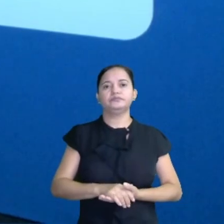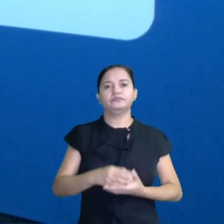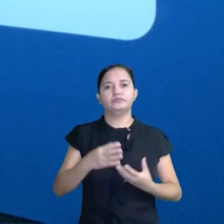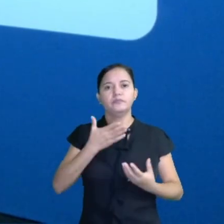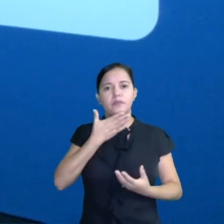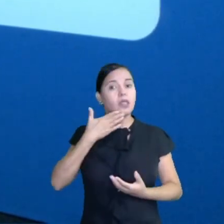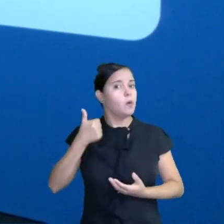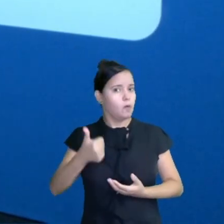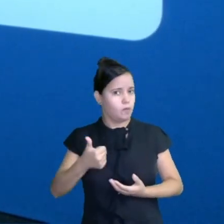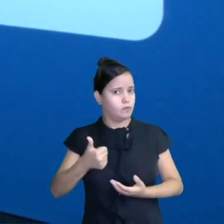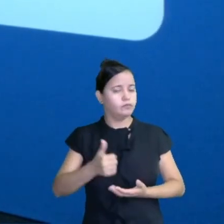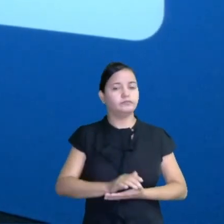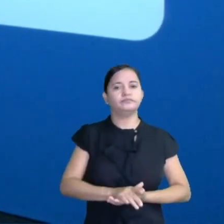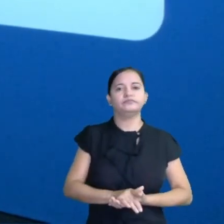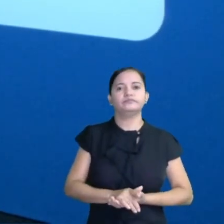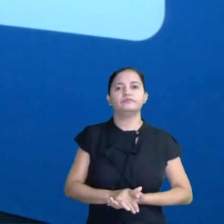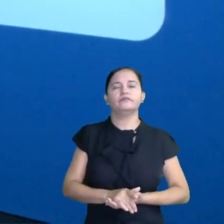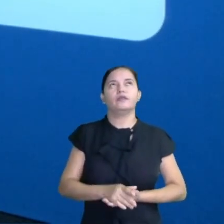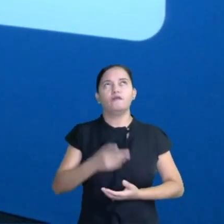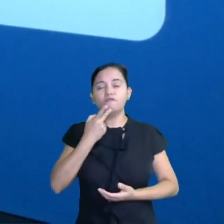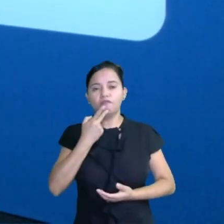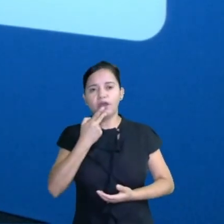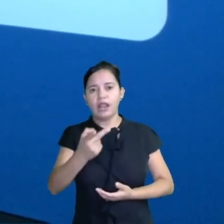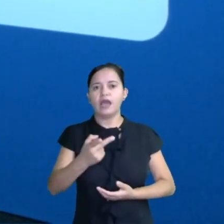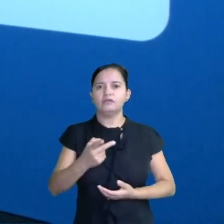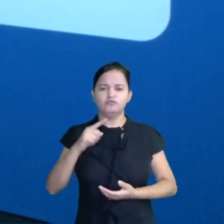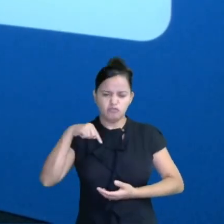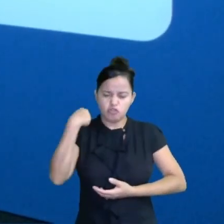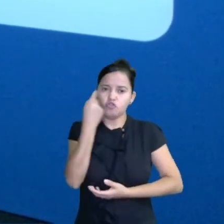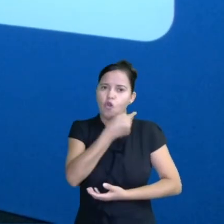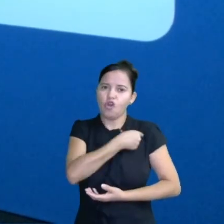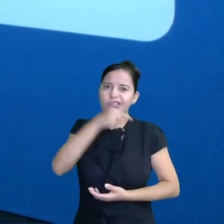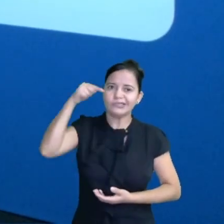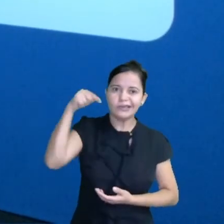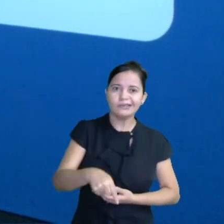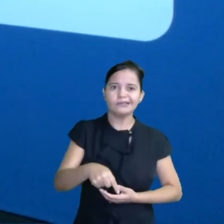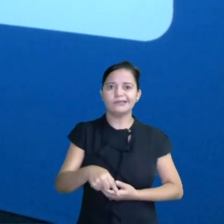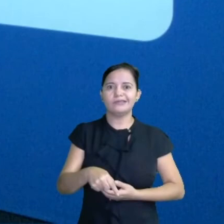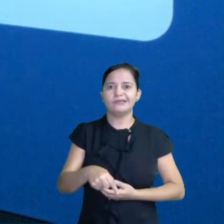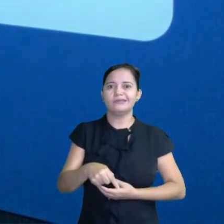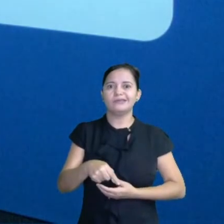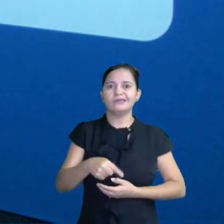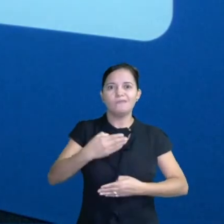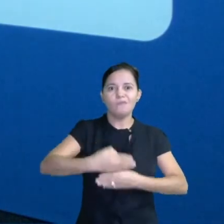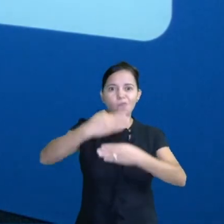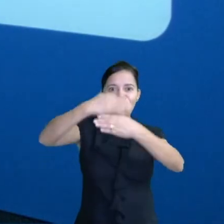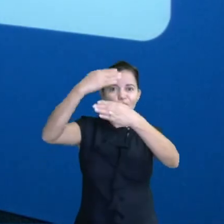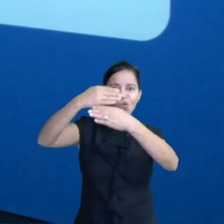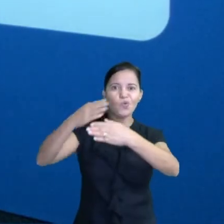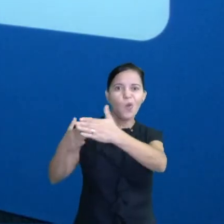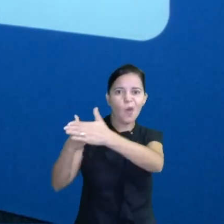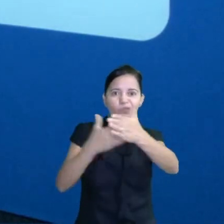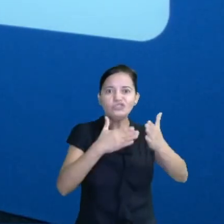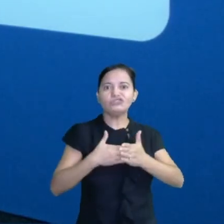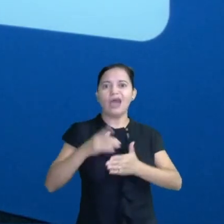muito melhor. E queria aqui deixar já registrado que nós não viemos aqui para construir muros, mas sim